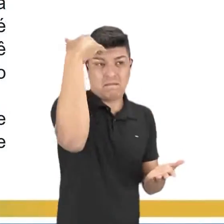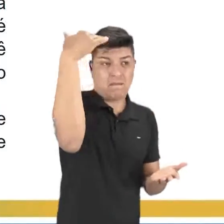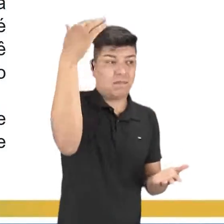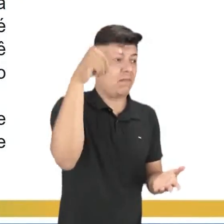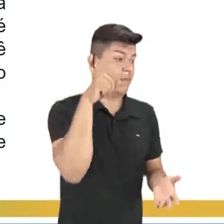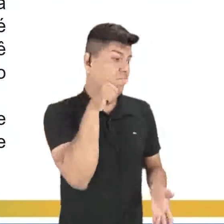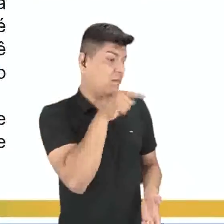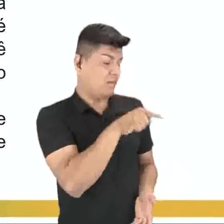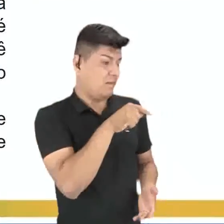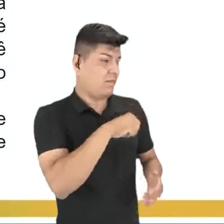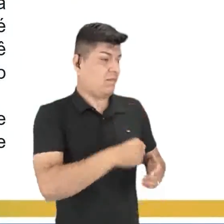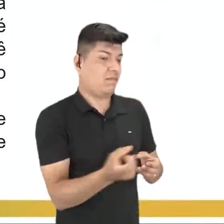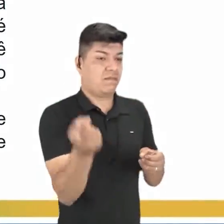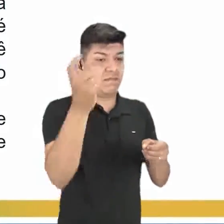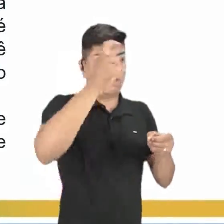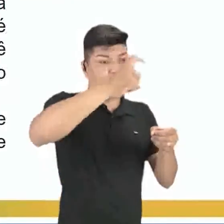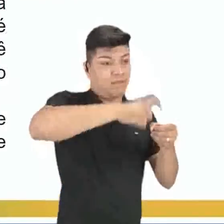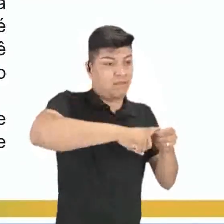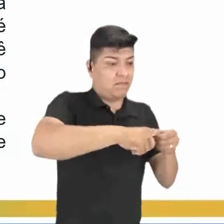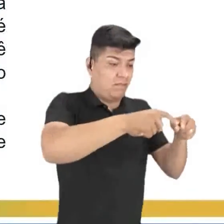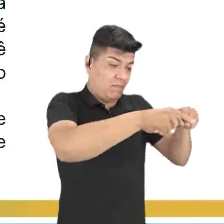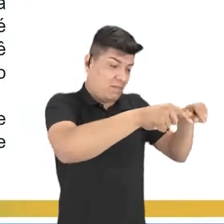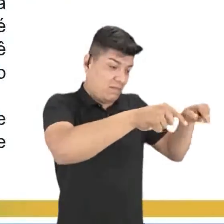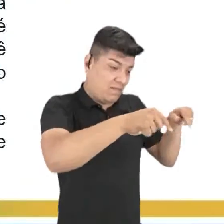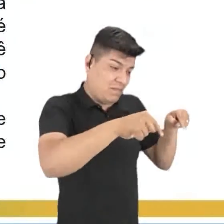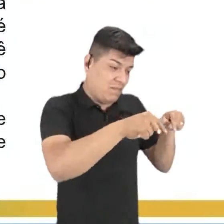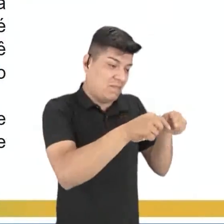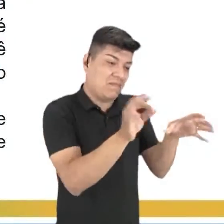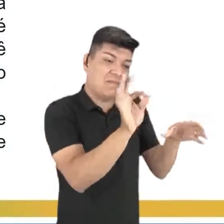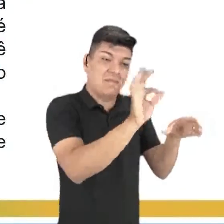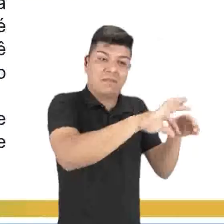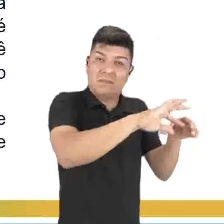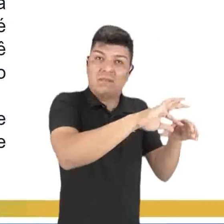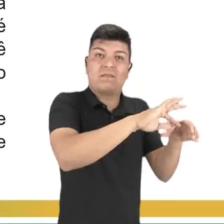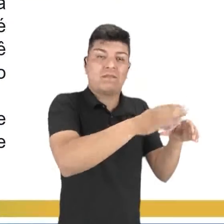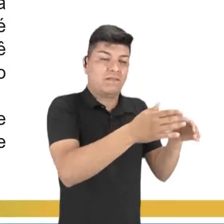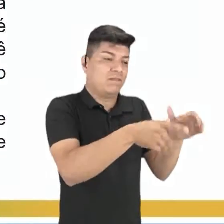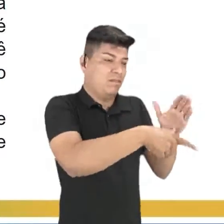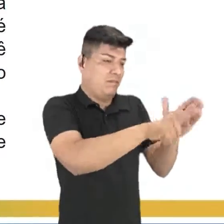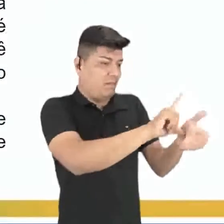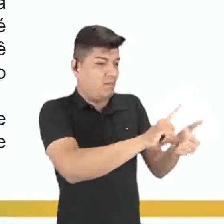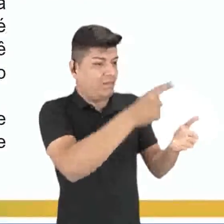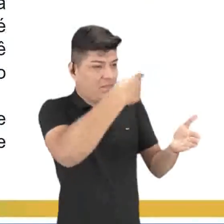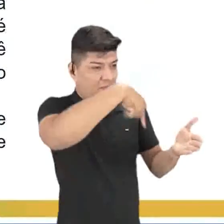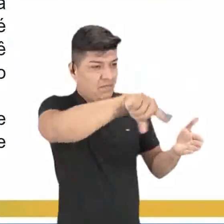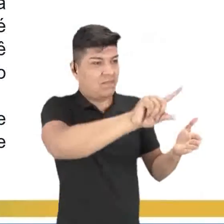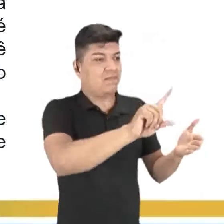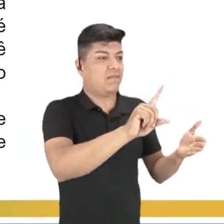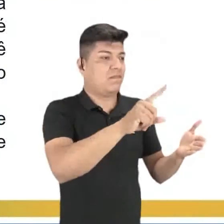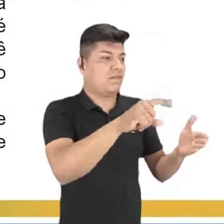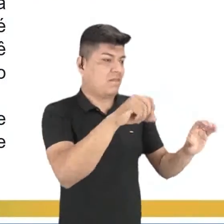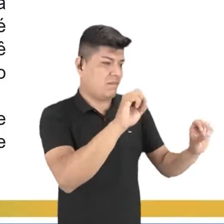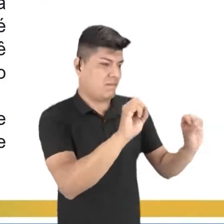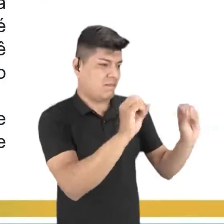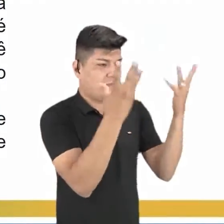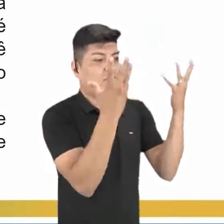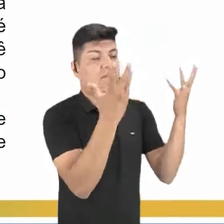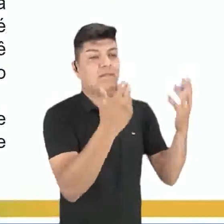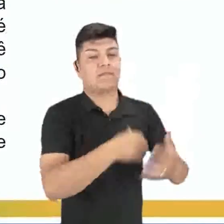enquanto você volta para a caixinha da costureira antes de ir para o balaio das mucamas? Vamos, diga